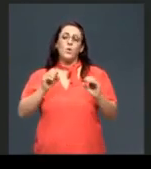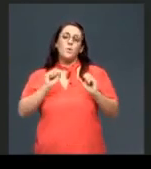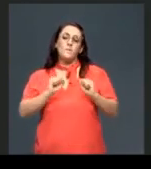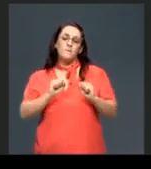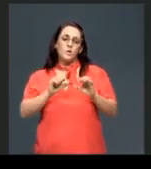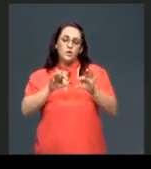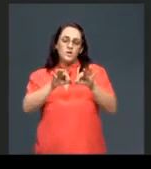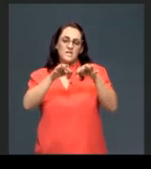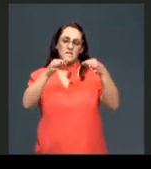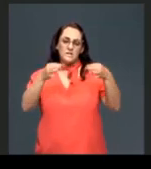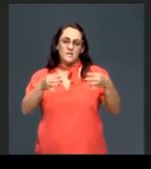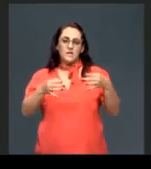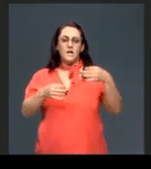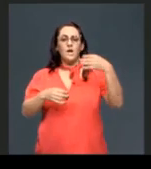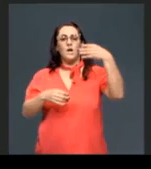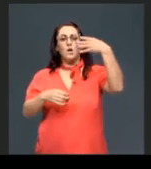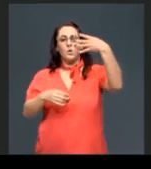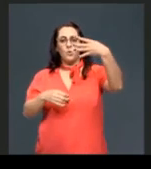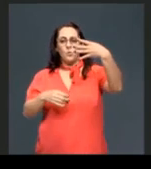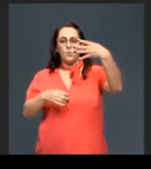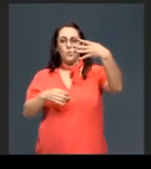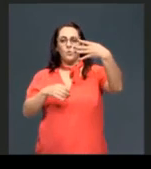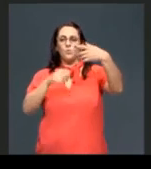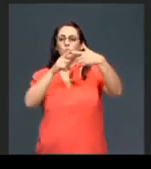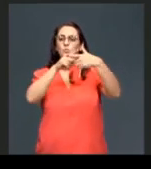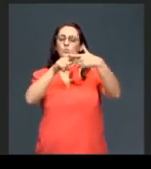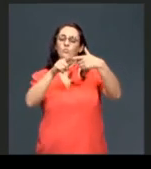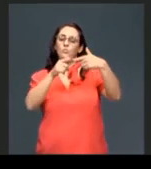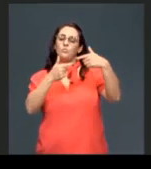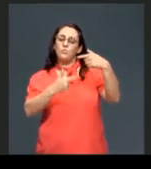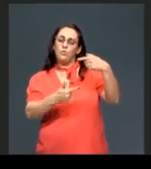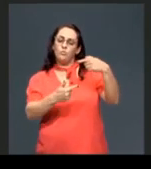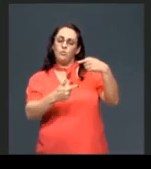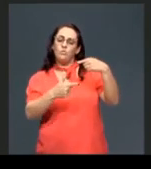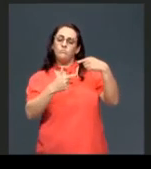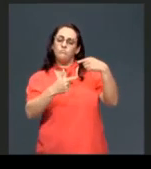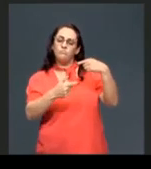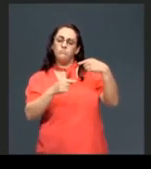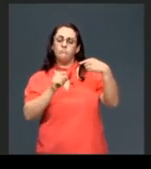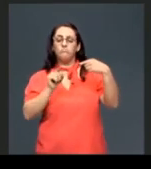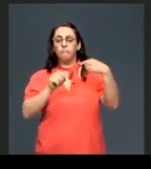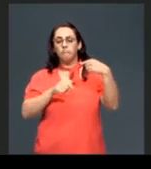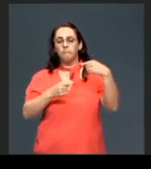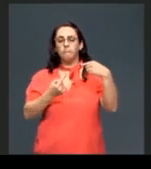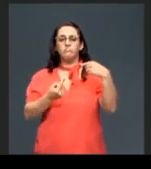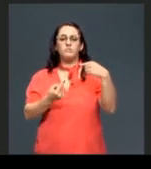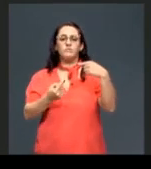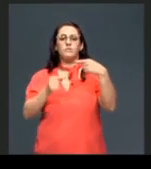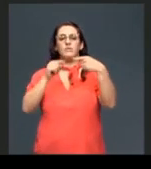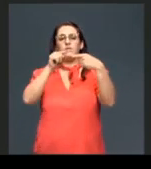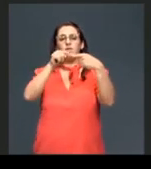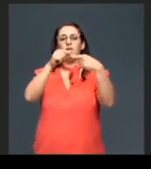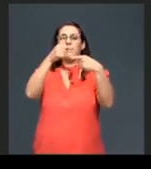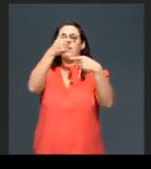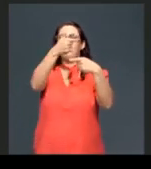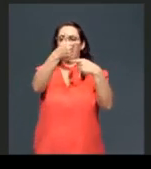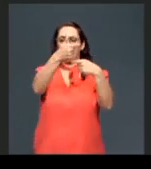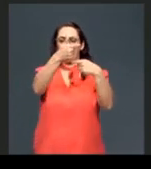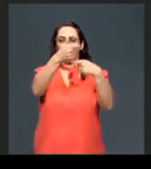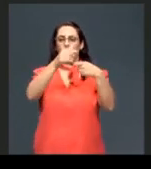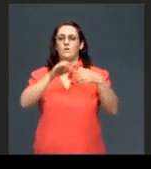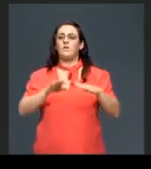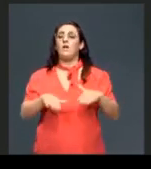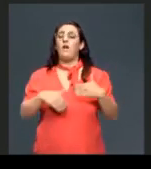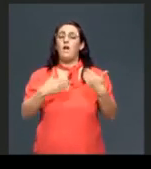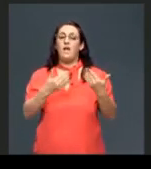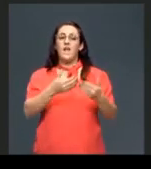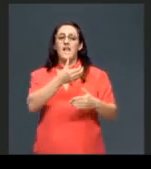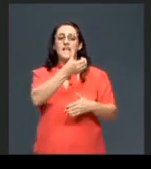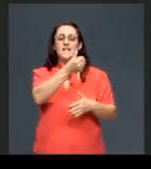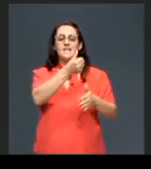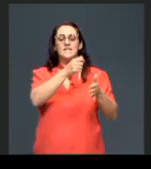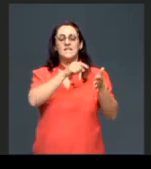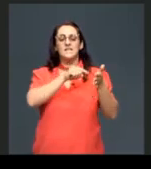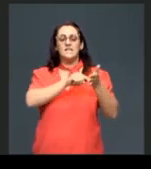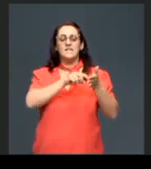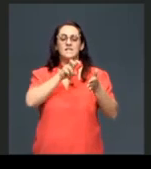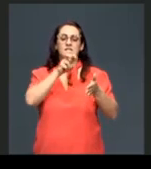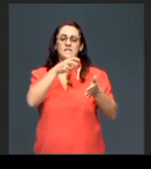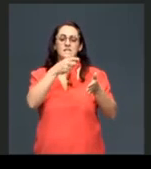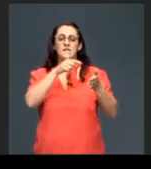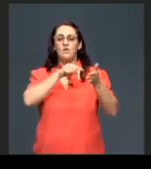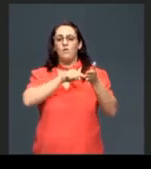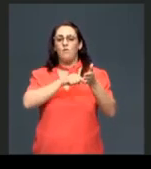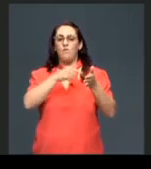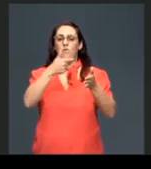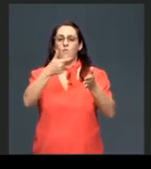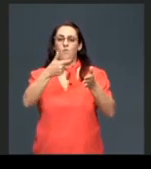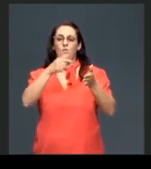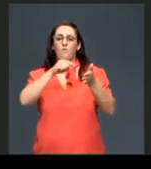com 4. Então, o 2 eu vou simplificar com 4 e vai ficar 2. Então, sobra 6 vezes 5 vezes 2 vezes